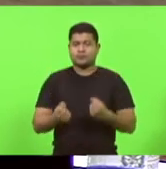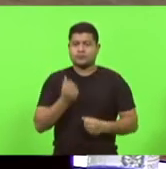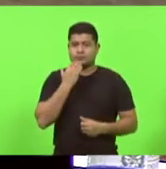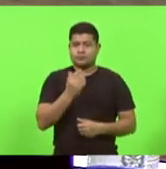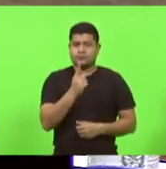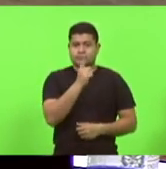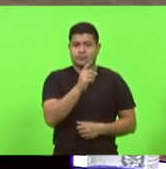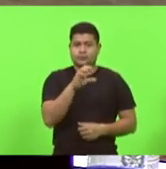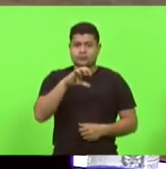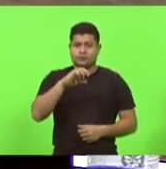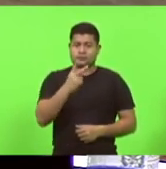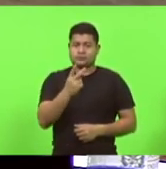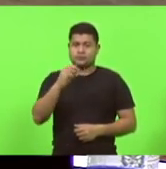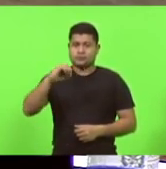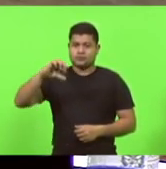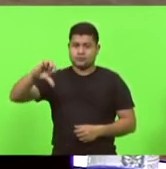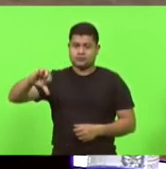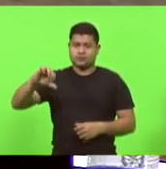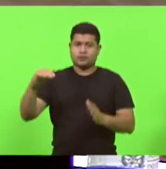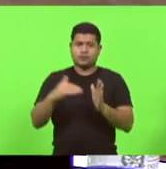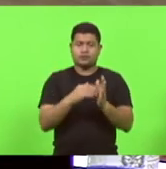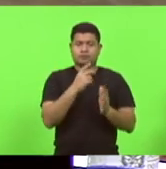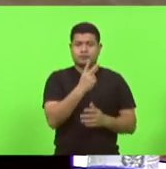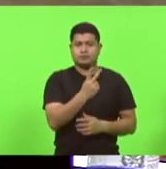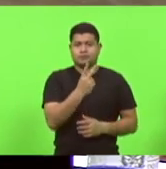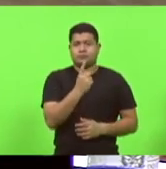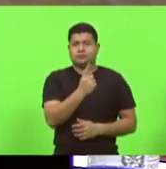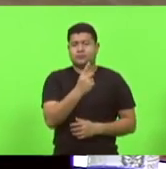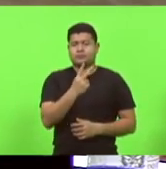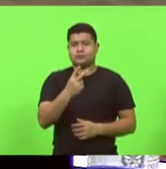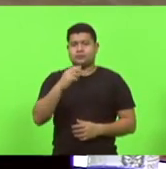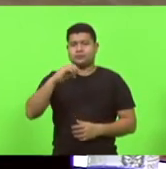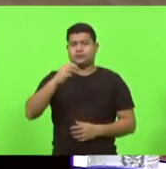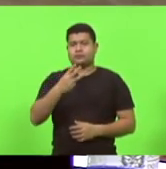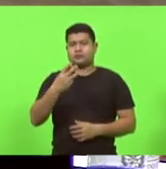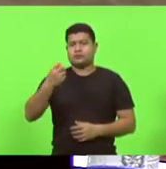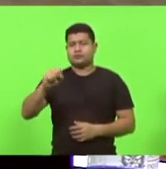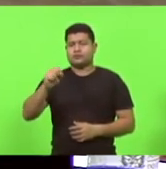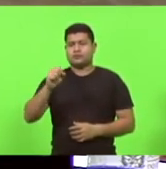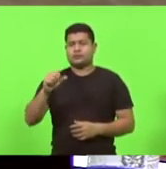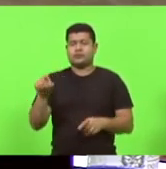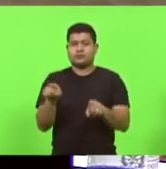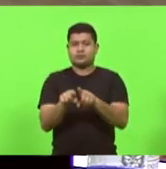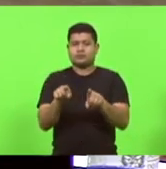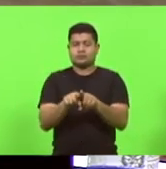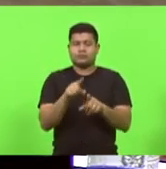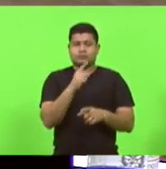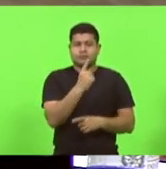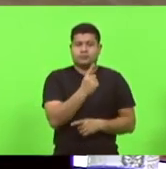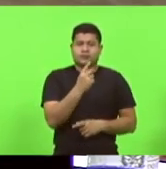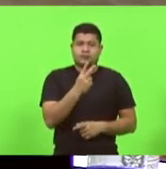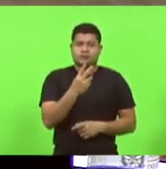1209 a 1238, 1240 a 1255